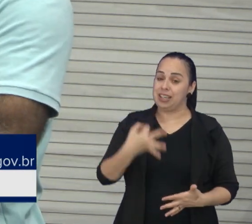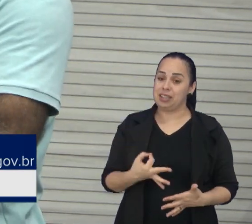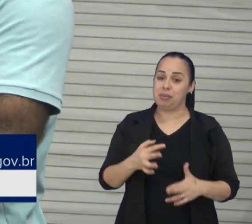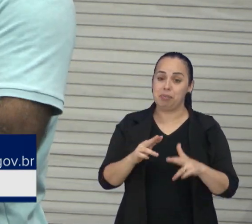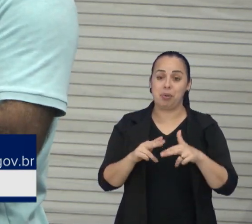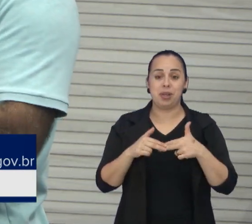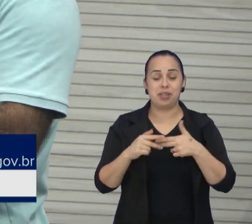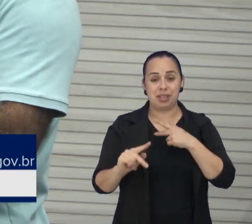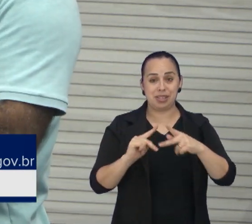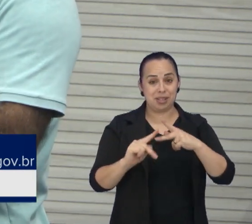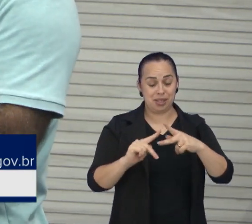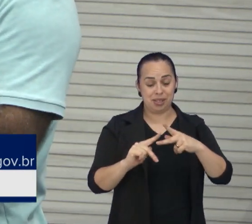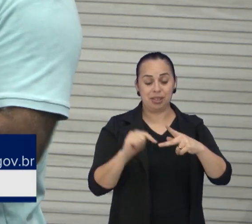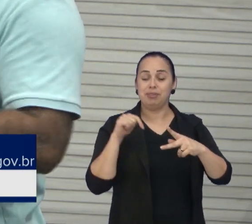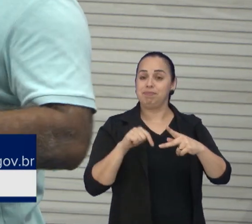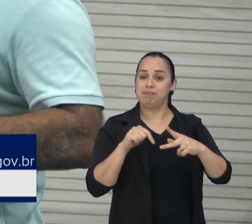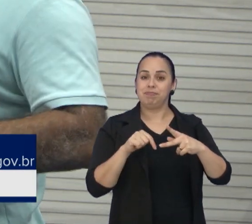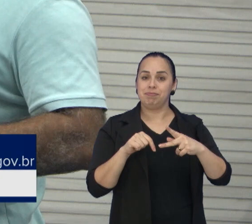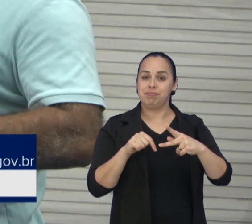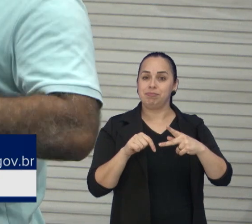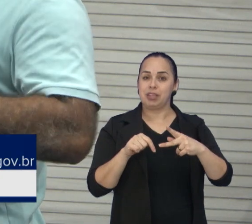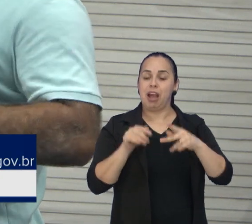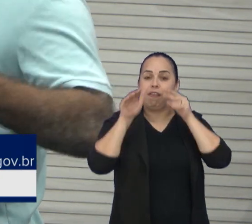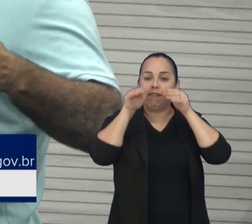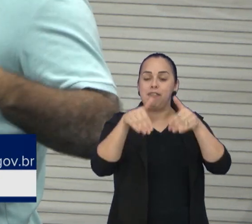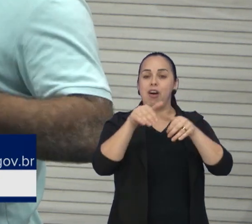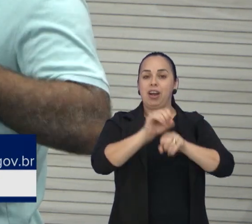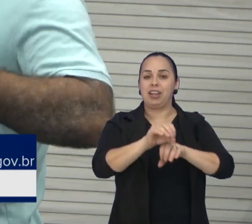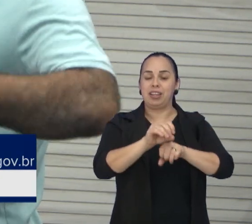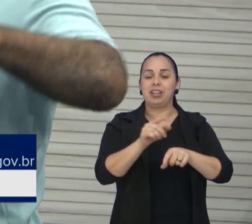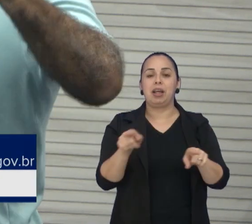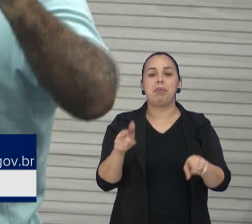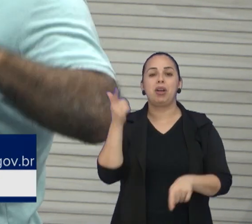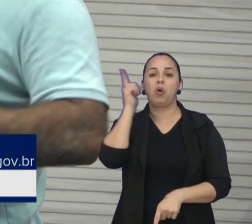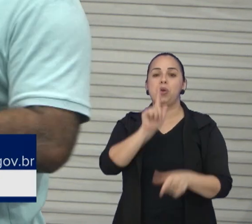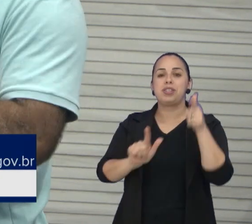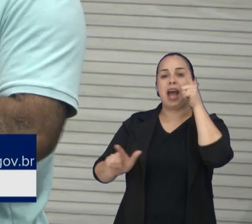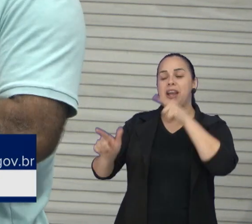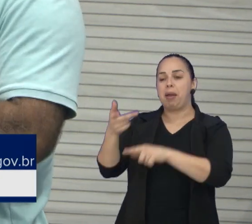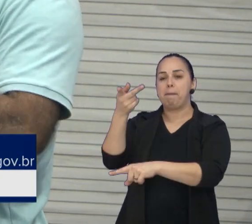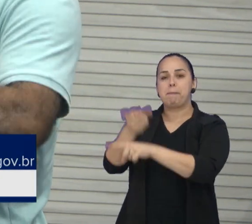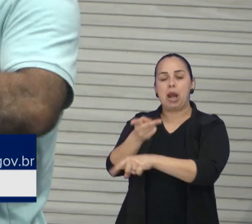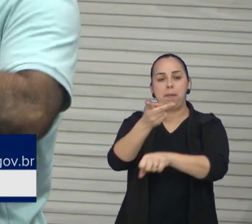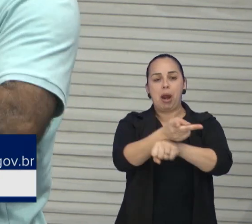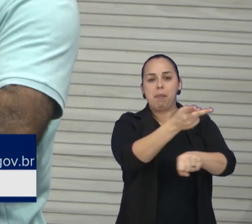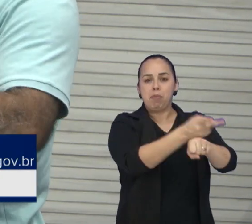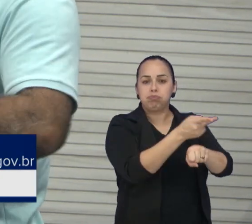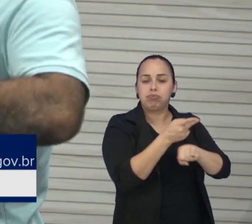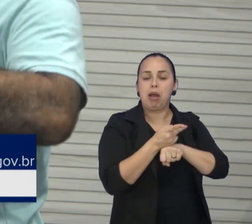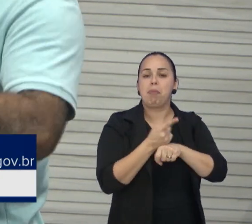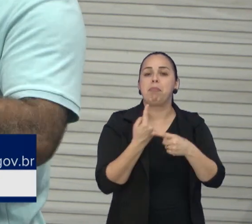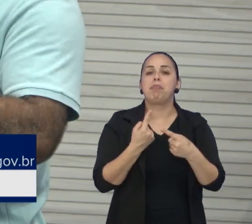São José dos Campos é uma cidade que tem na educação prêmios, toda semana ganha prêmios, porque